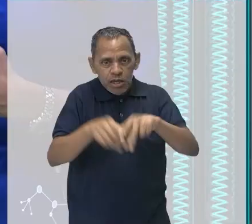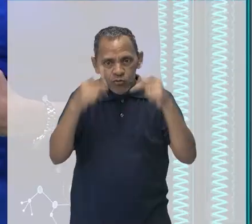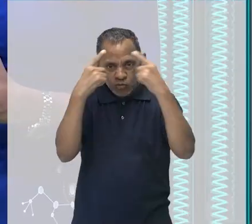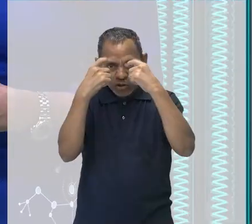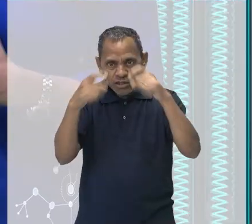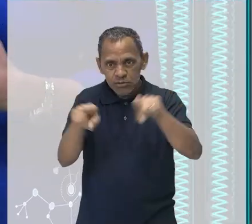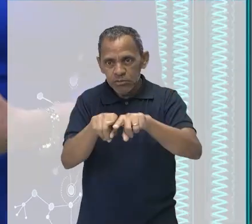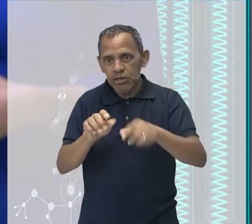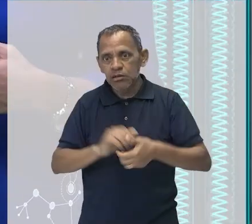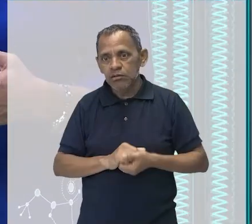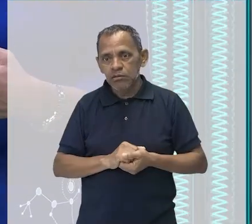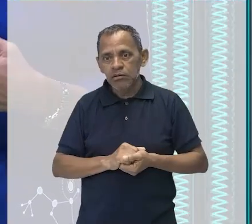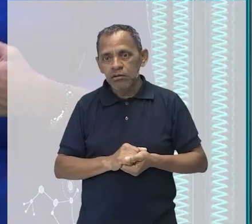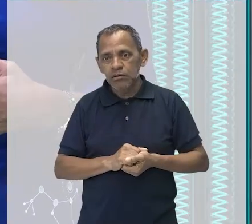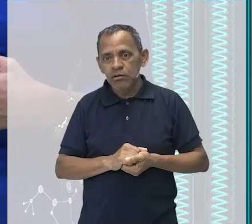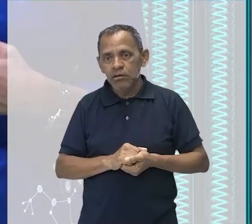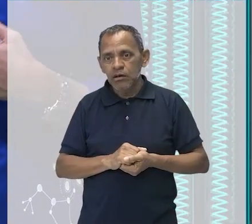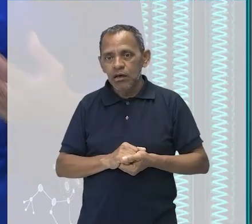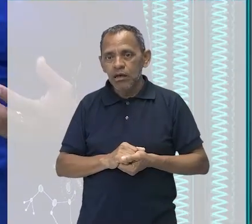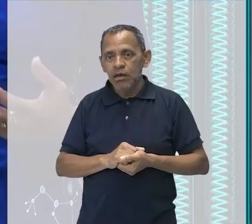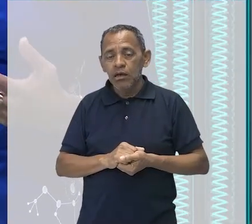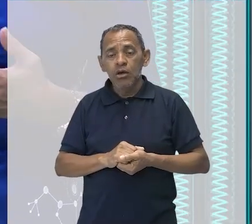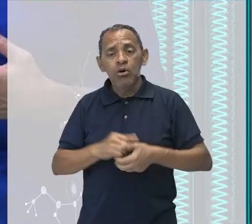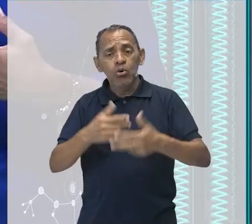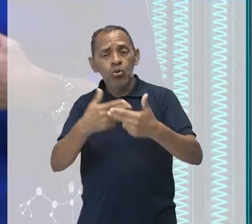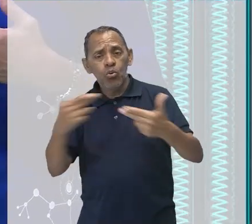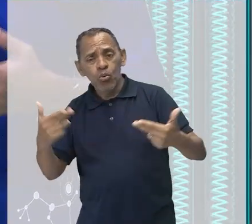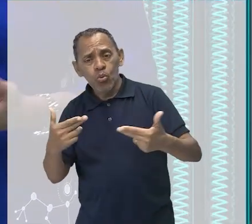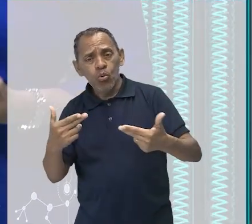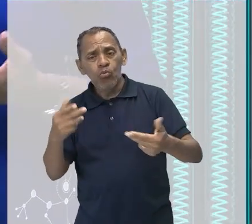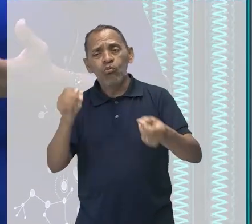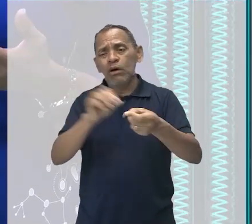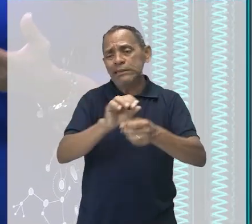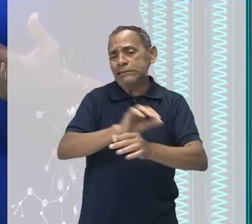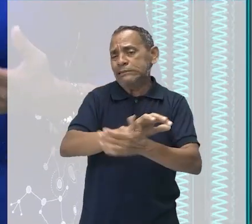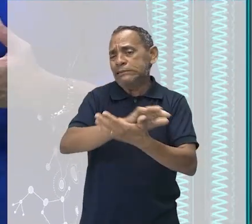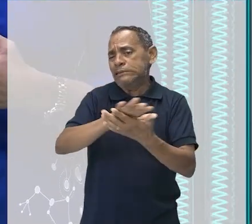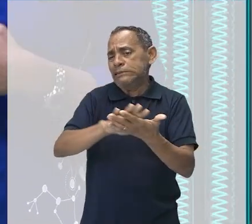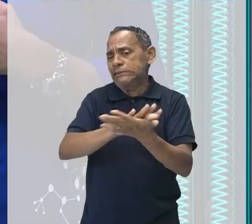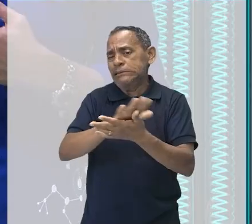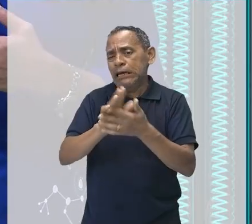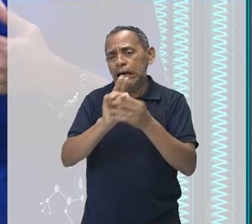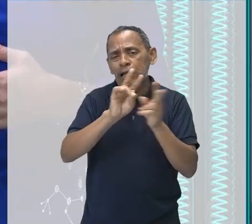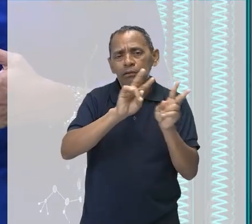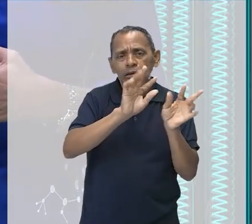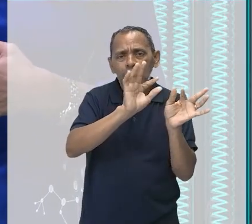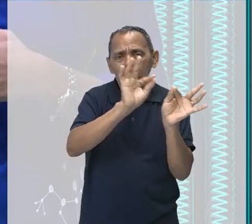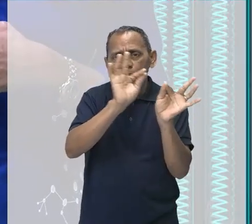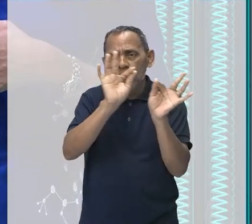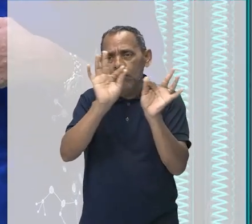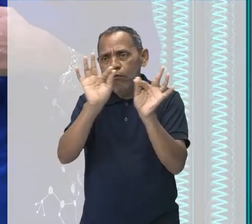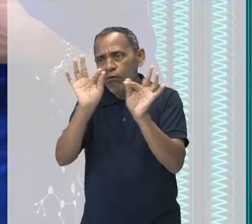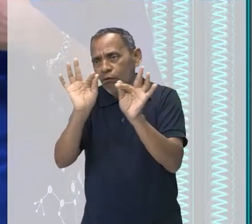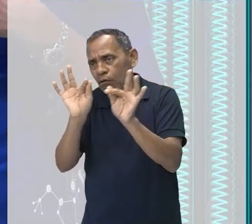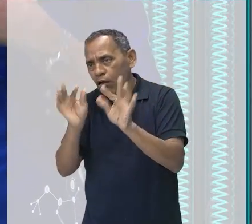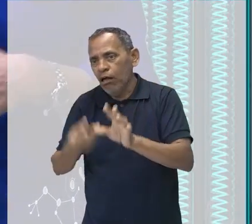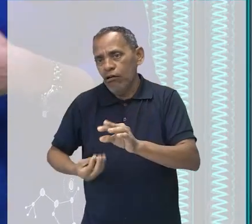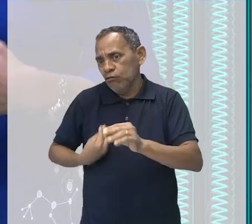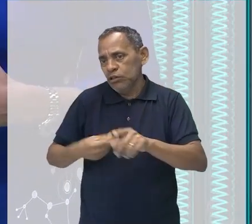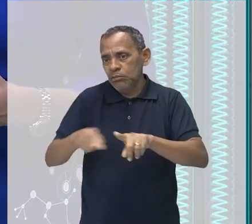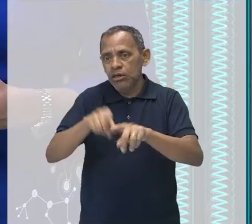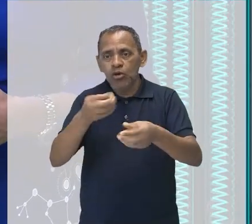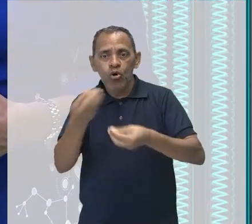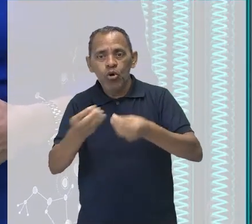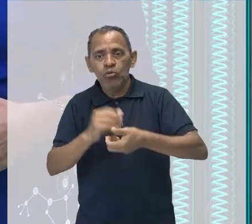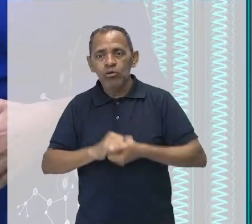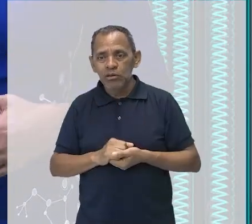pessoas não fazem nada, ficam só vendo a vida passar. Diferentemente, lá, por exemplo,